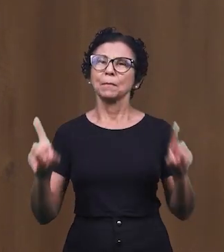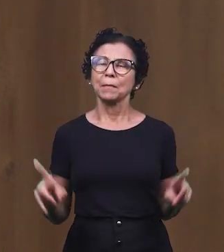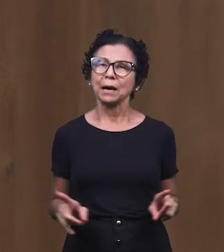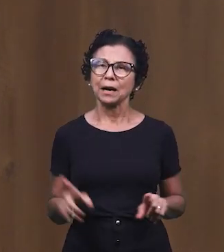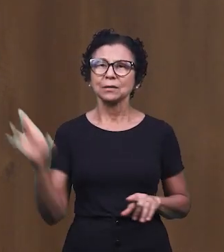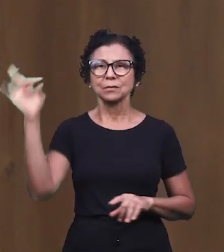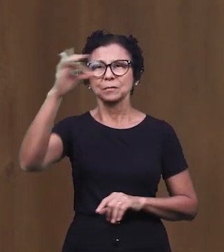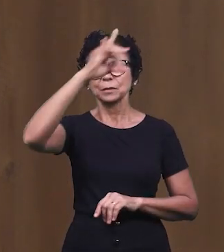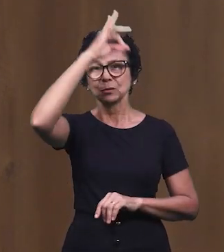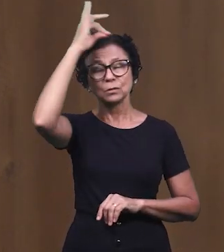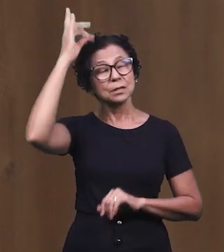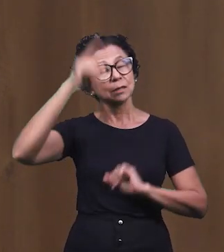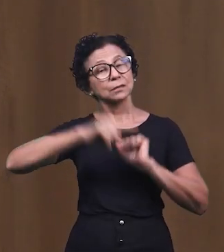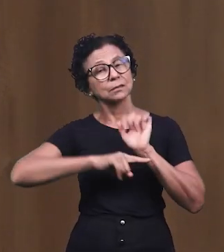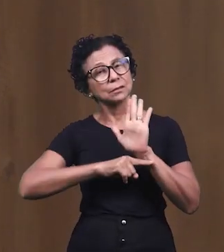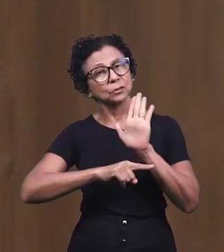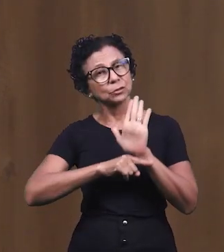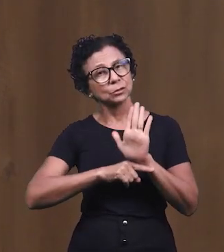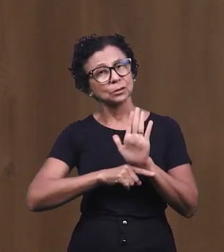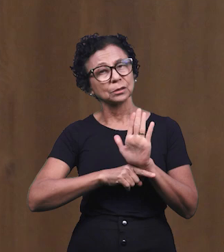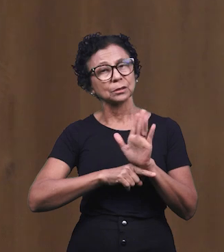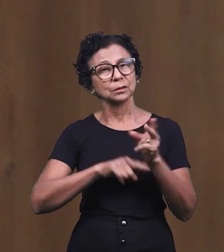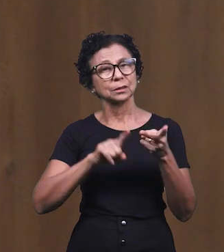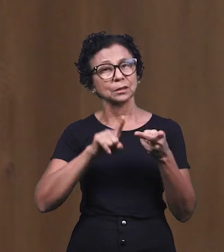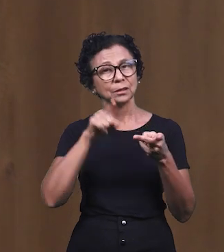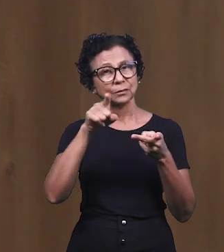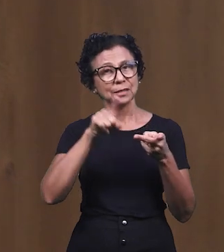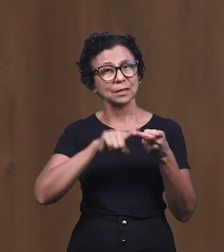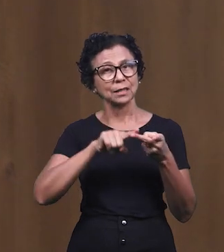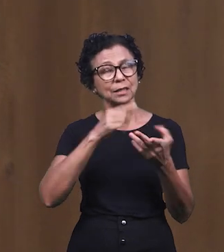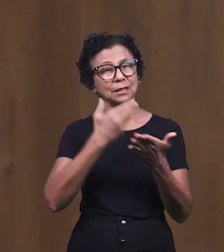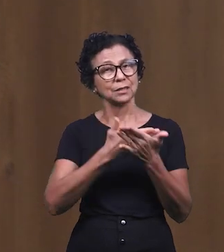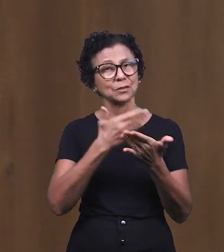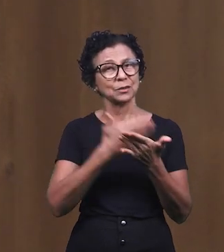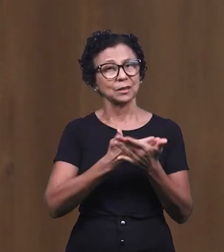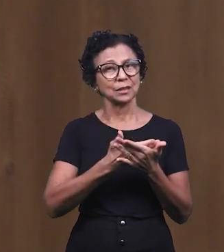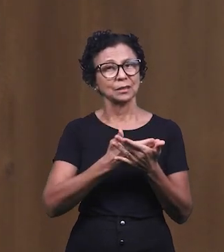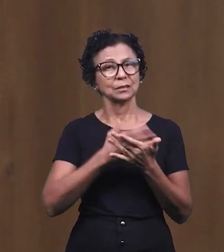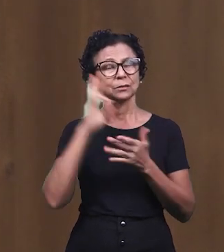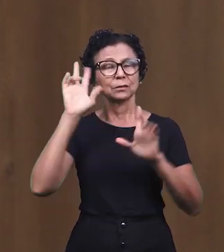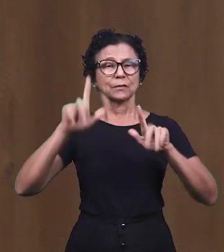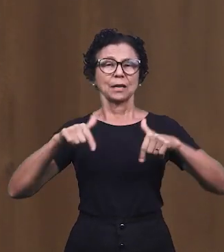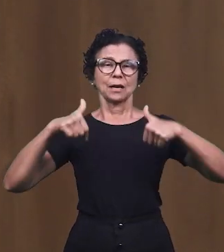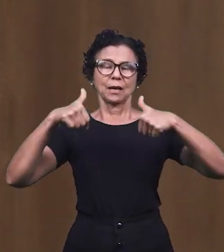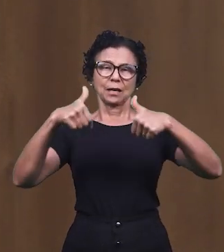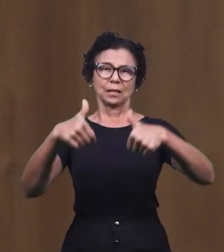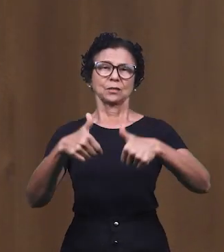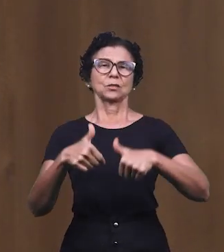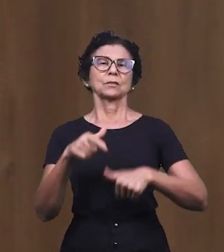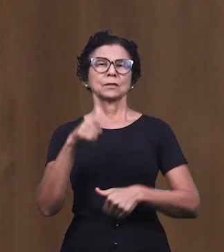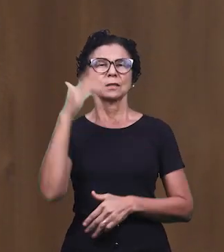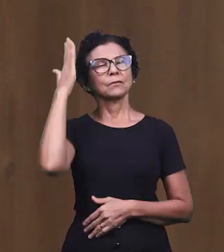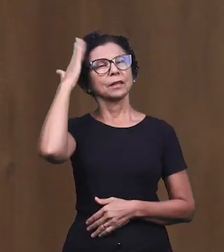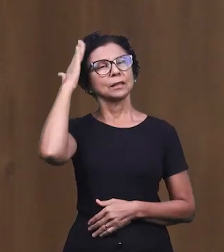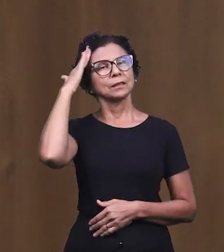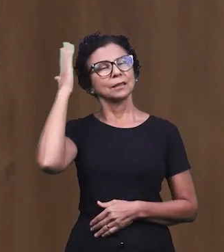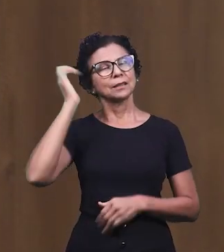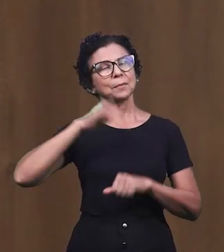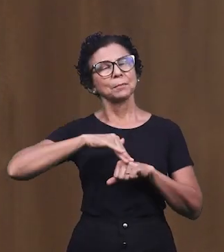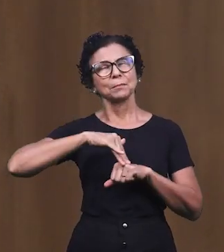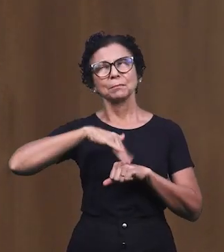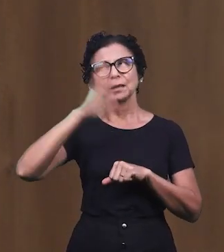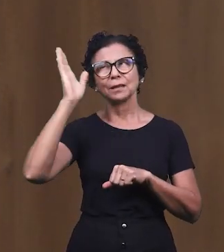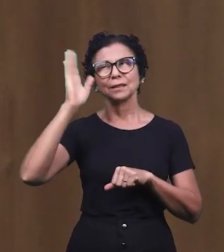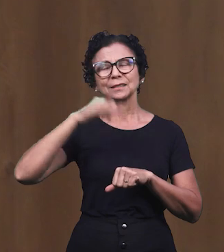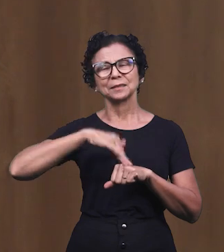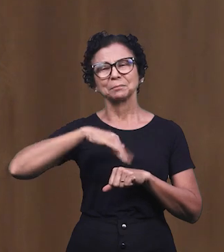disse, com a ajuda do Espírito Santo, estudando, tenho certeza que o Senhor vai agir e você vai conseguir compreender cada vez mais